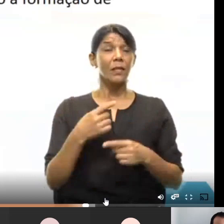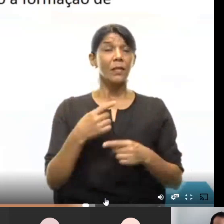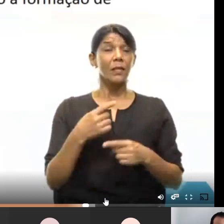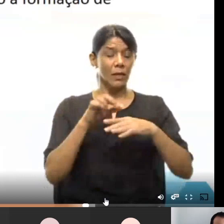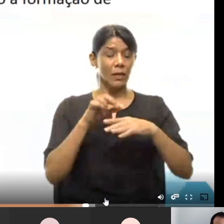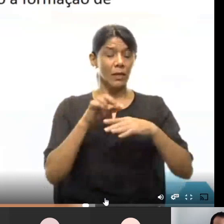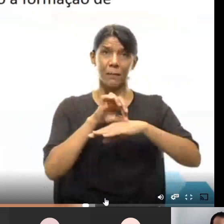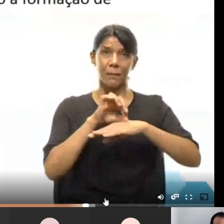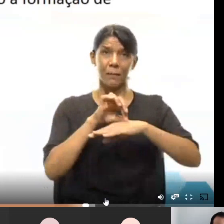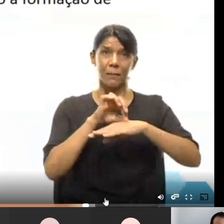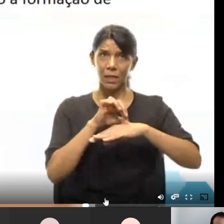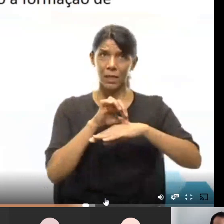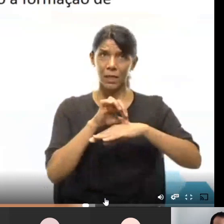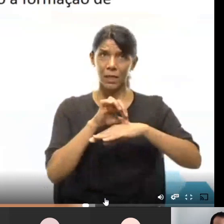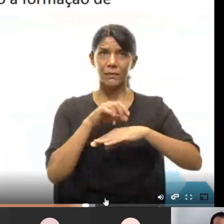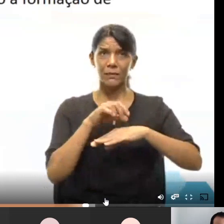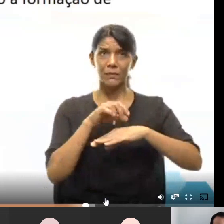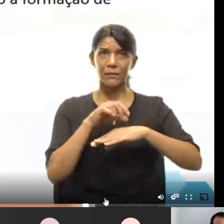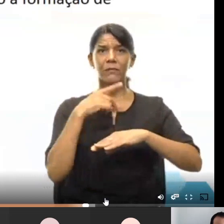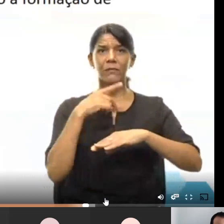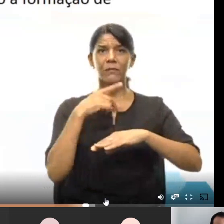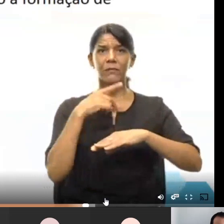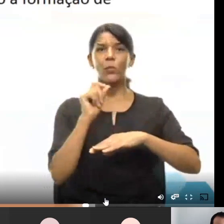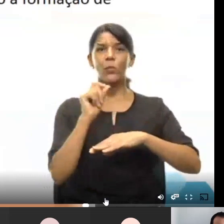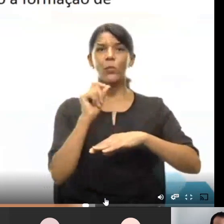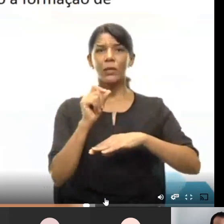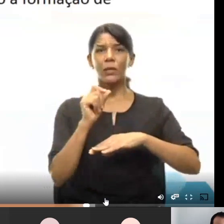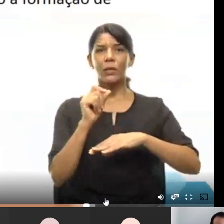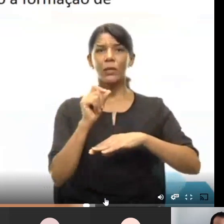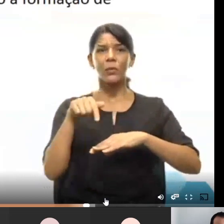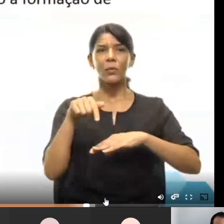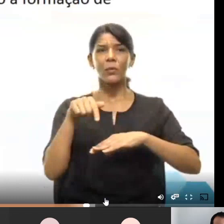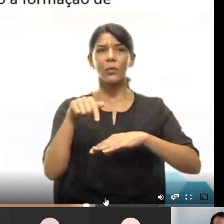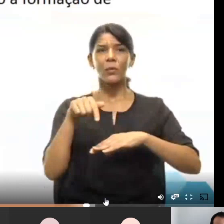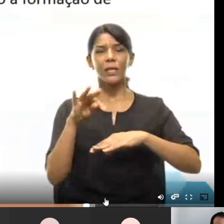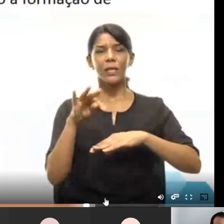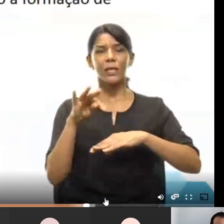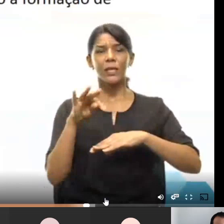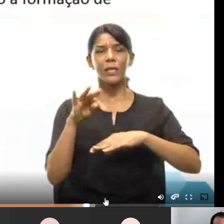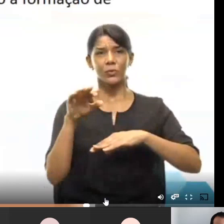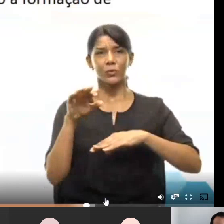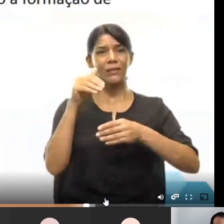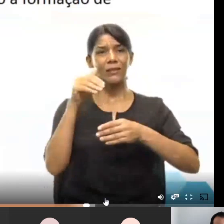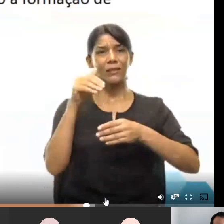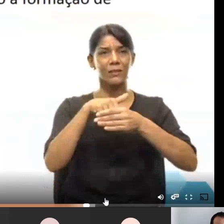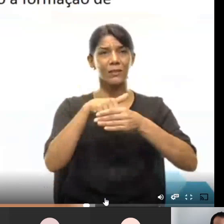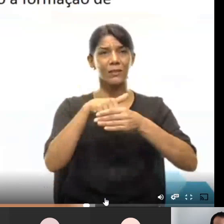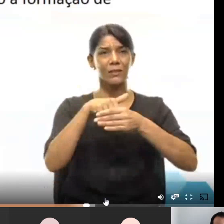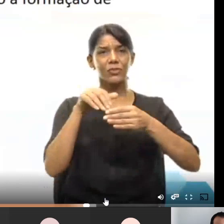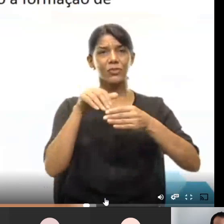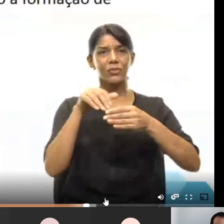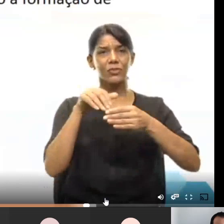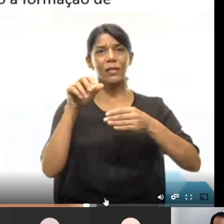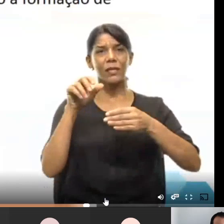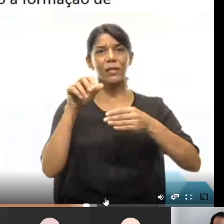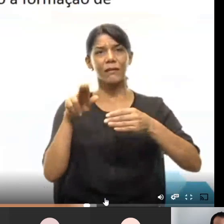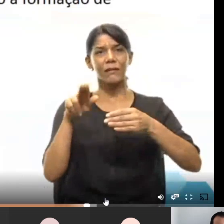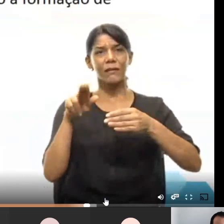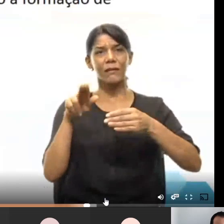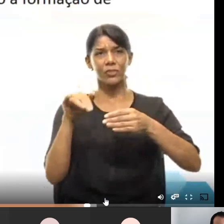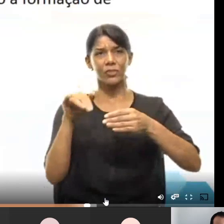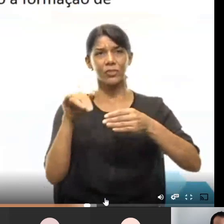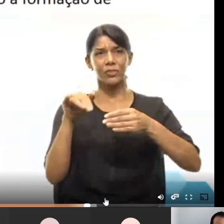epidermoide, vai estar relacionado aos queratinócitos e a deposição de queratina, né?